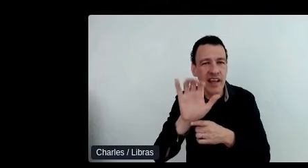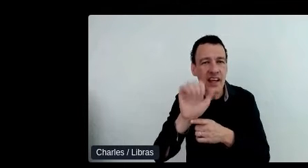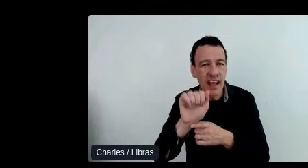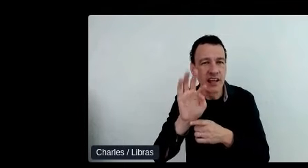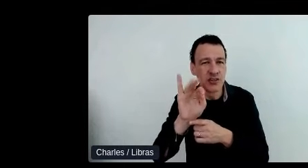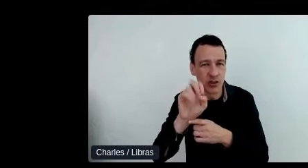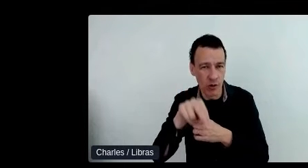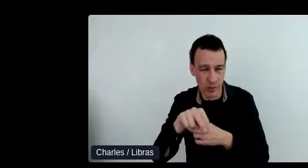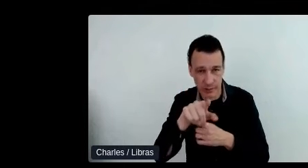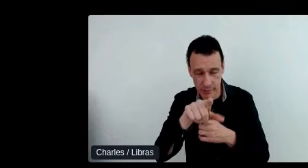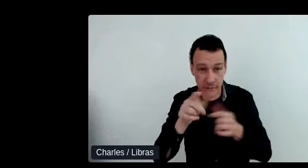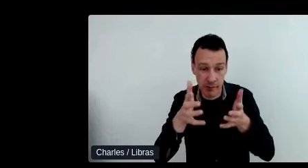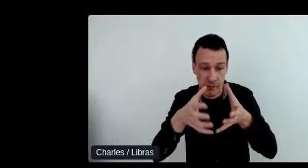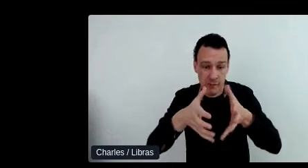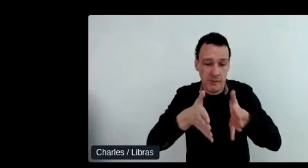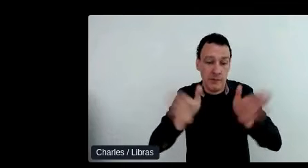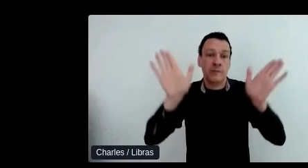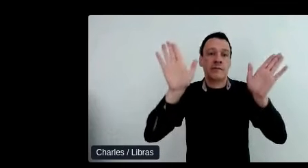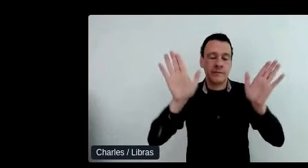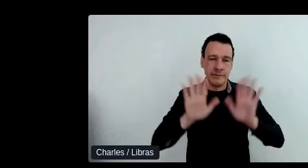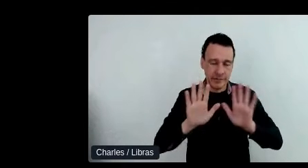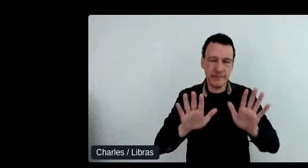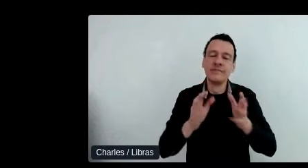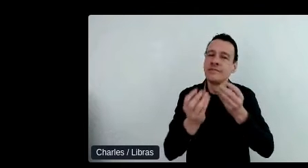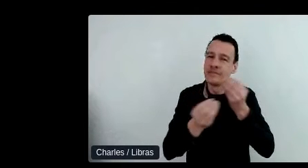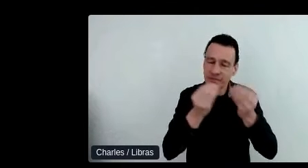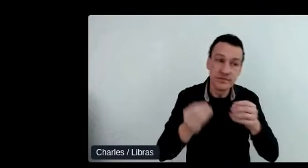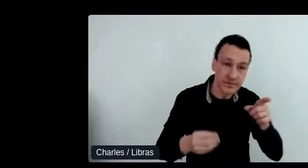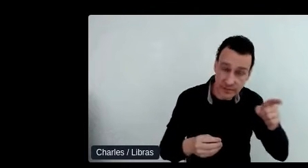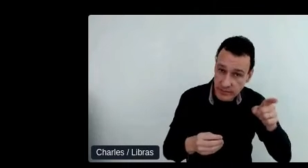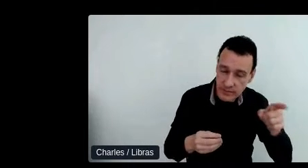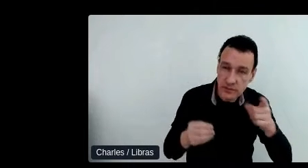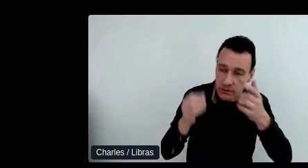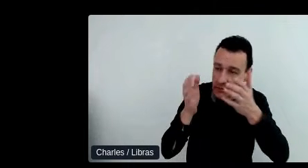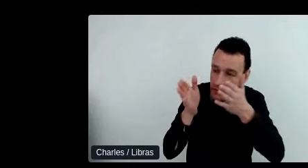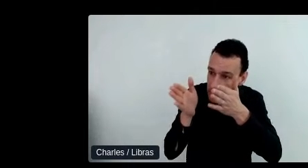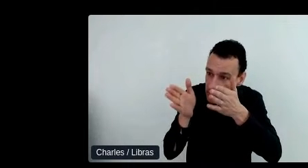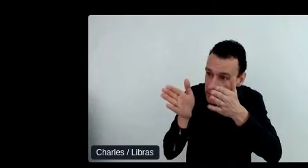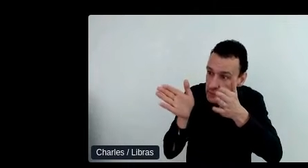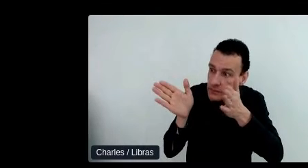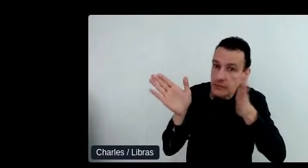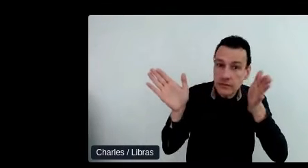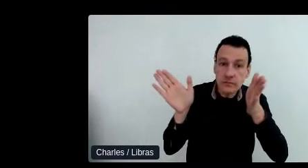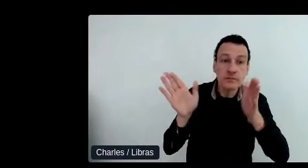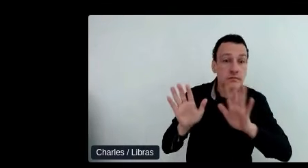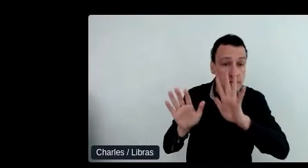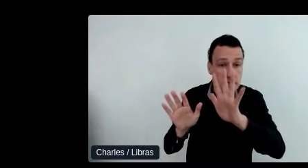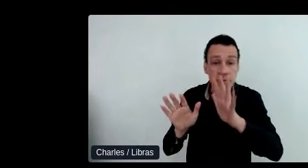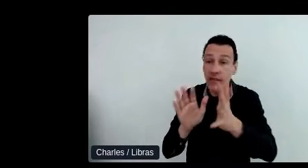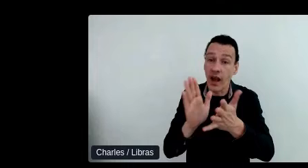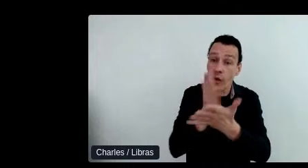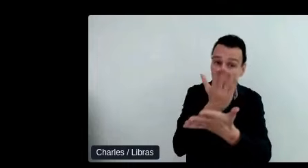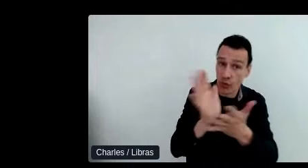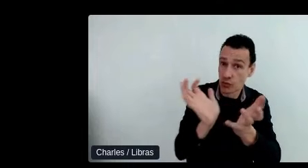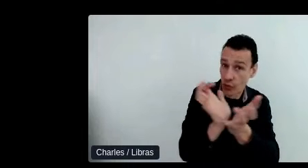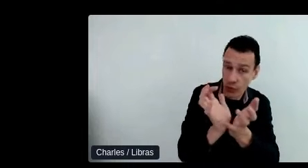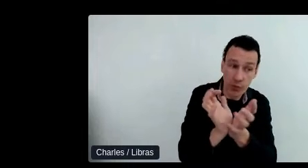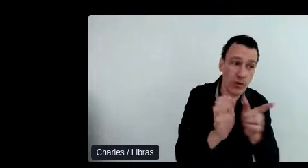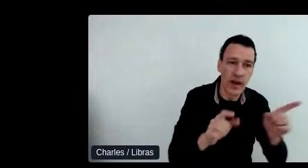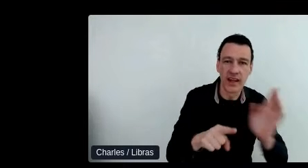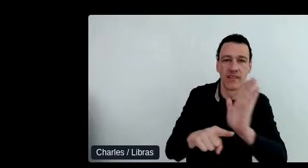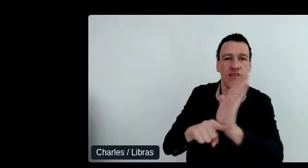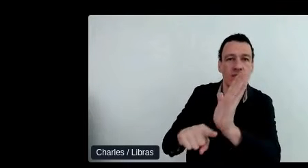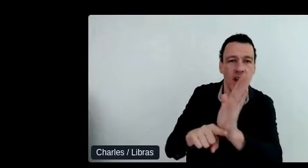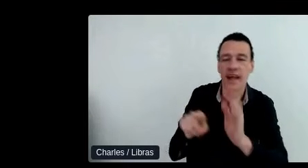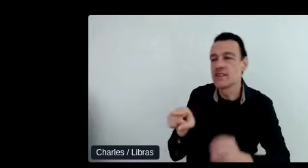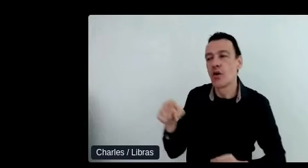ele amplifica o viés e faz certas previsões em uma taxa mais alta para alguns grupos do que o esperado, tá? Com